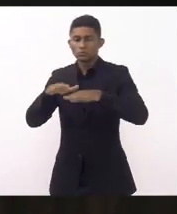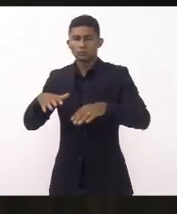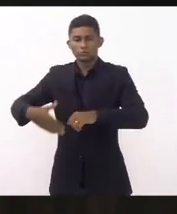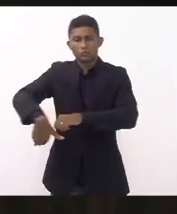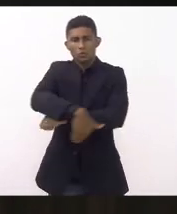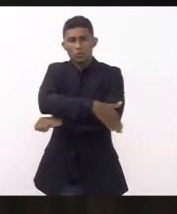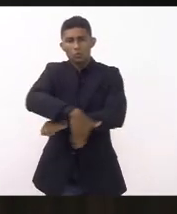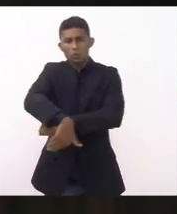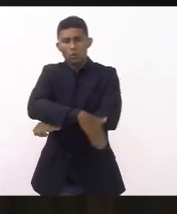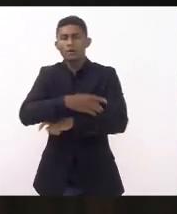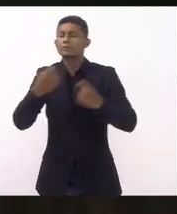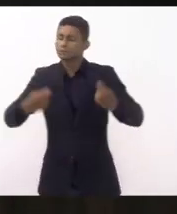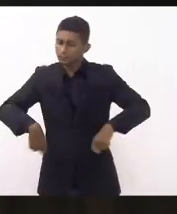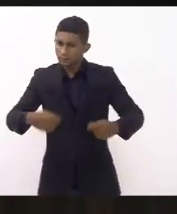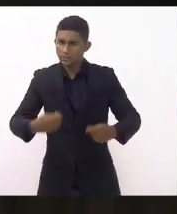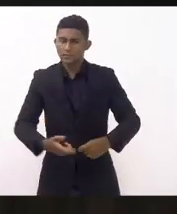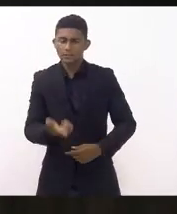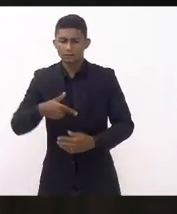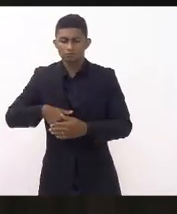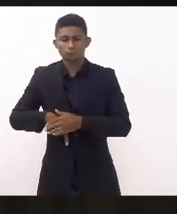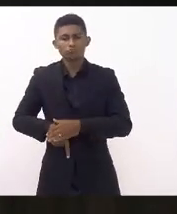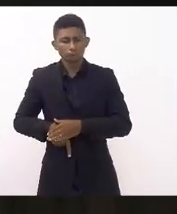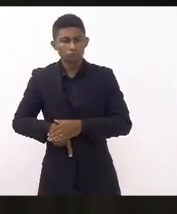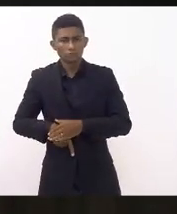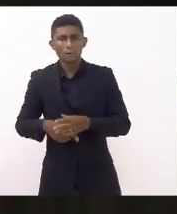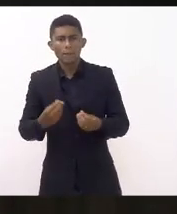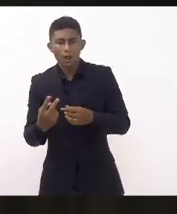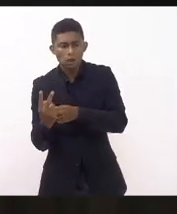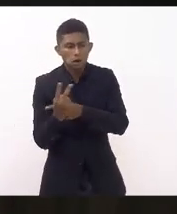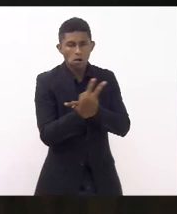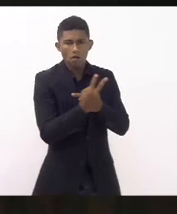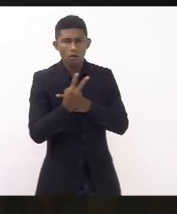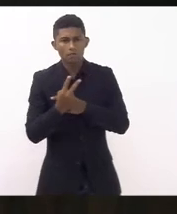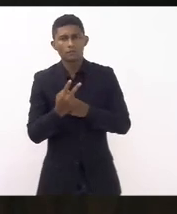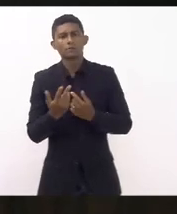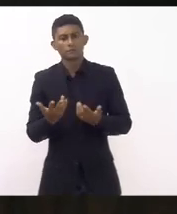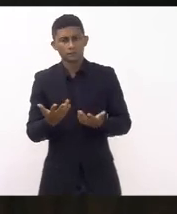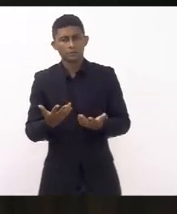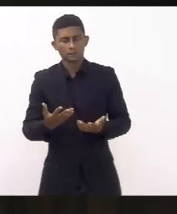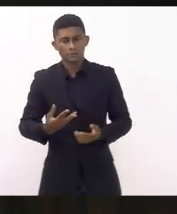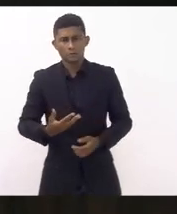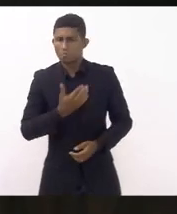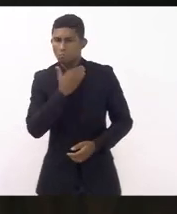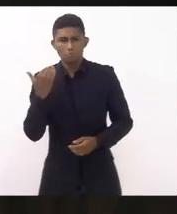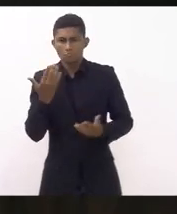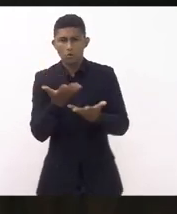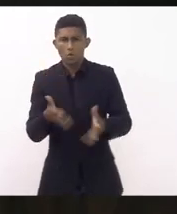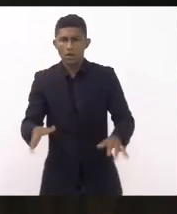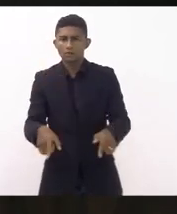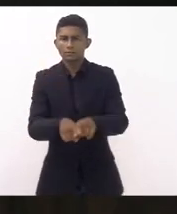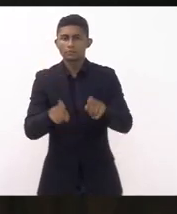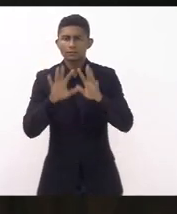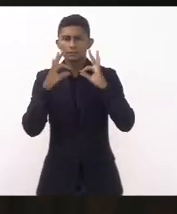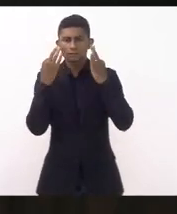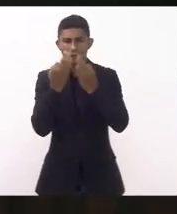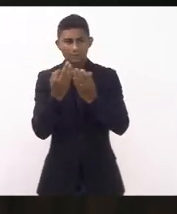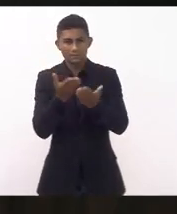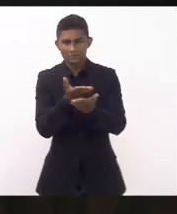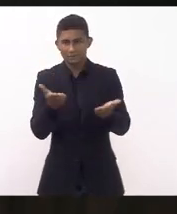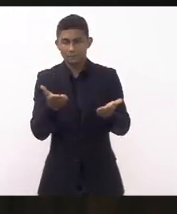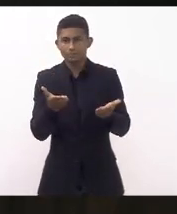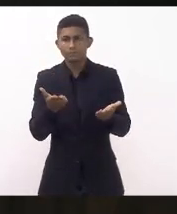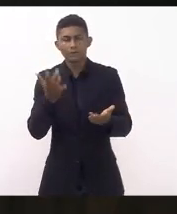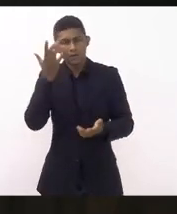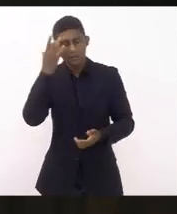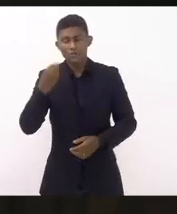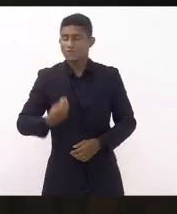acabam perdendo as suas vidas e as suas famílias, que também fica. Então, toda a vida, para mim, importa. Por isso que eu acho que é